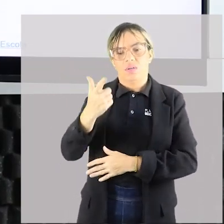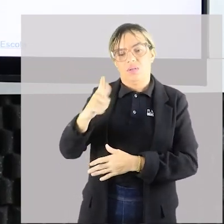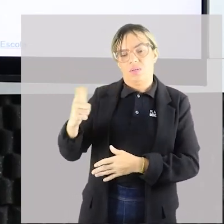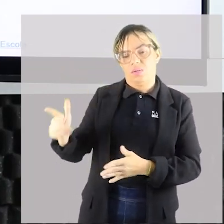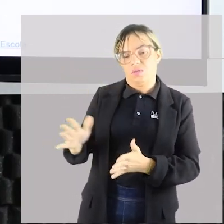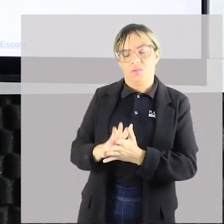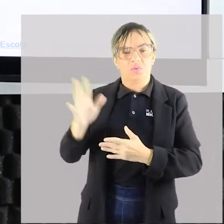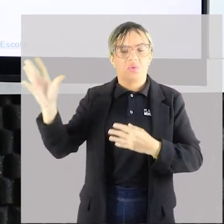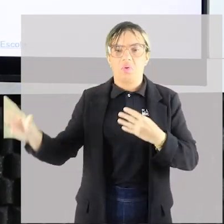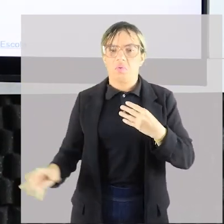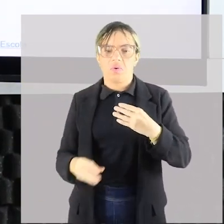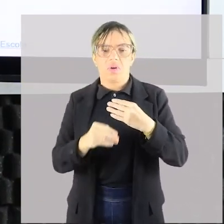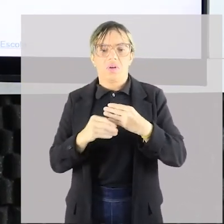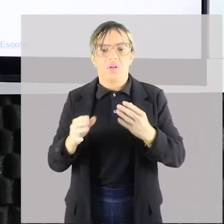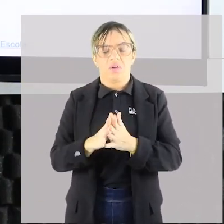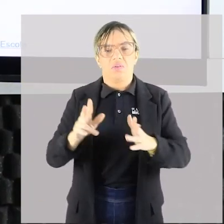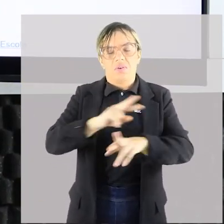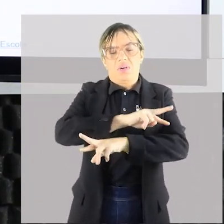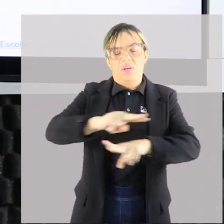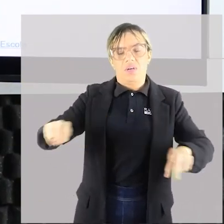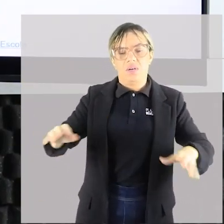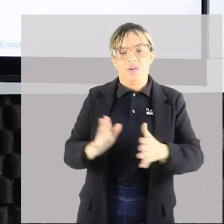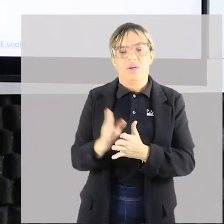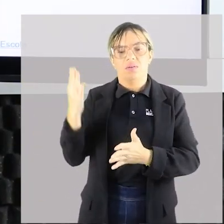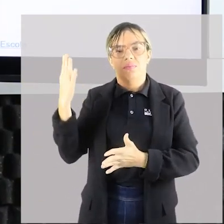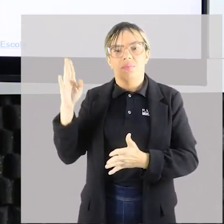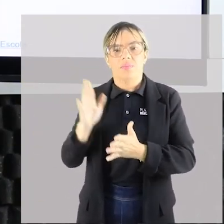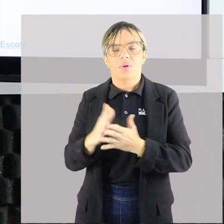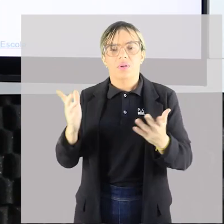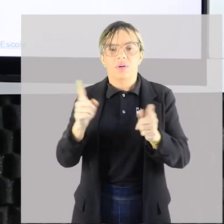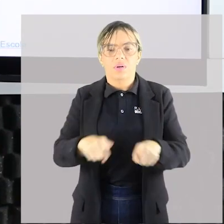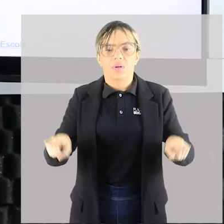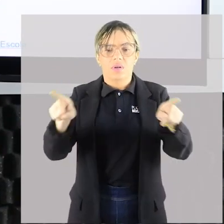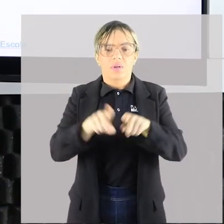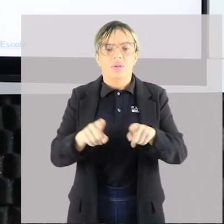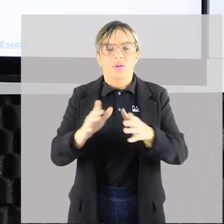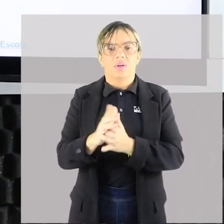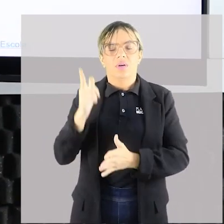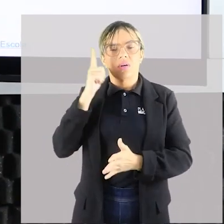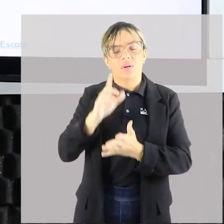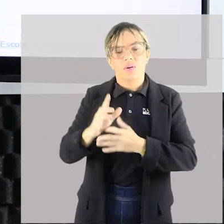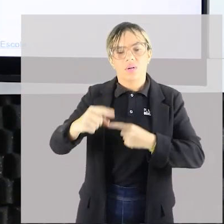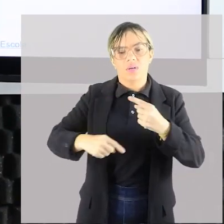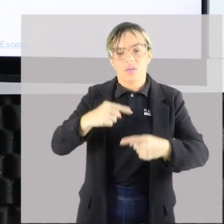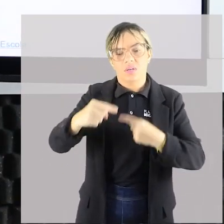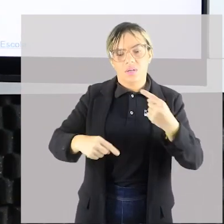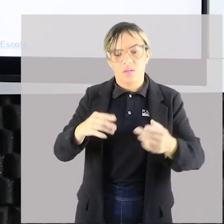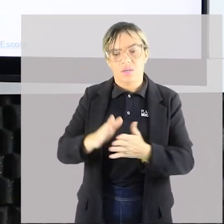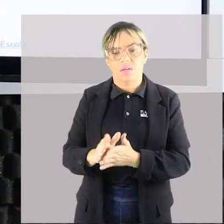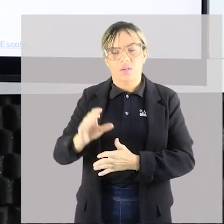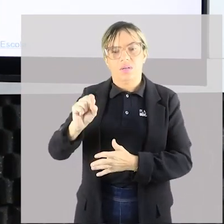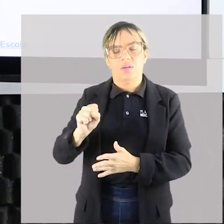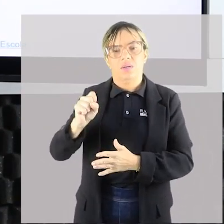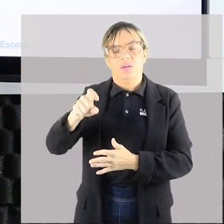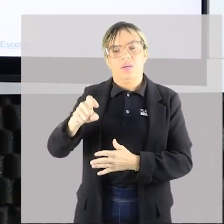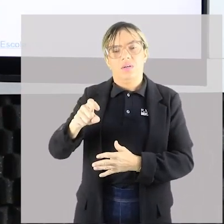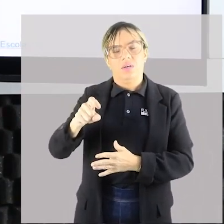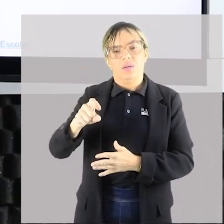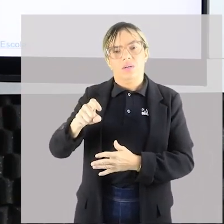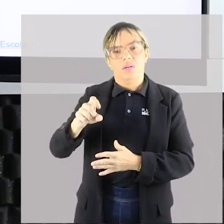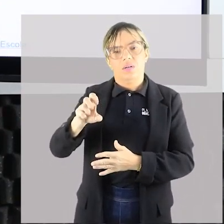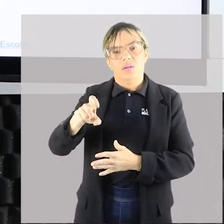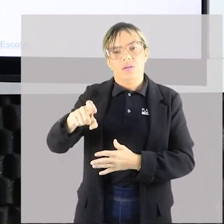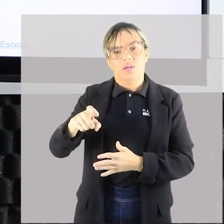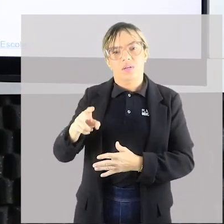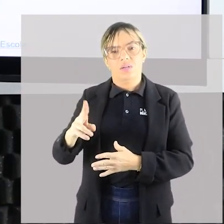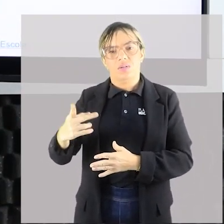um incremento dessa variabilidade. E também ela consegue se reproduzir de forma sexuada, onde de fato não vai